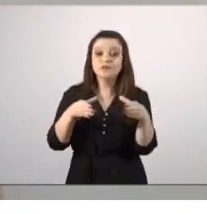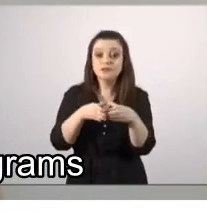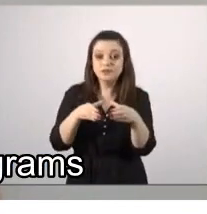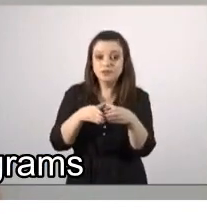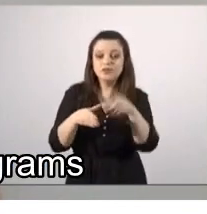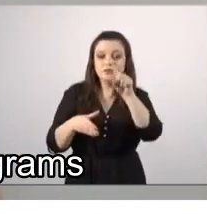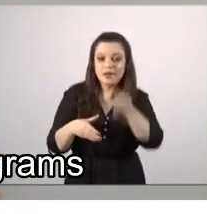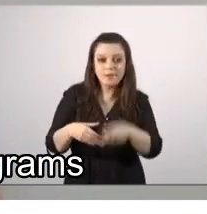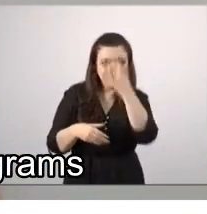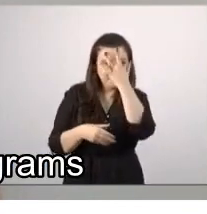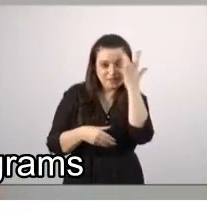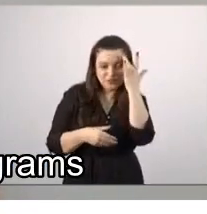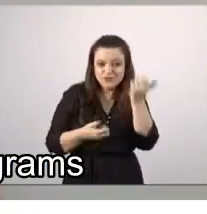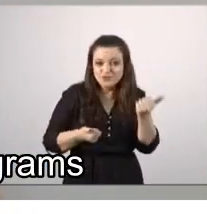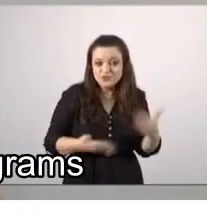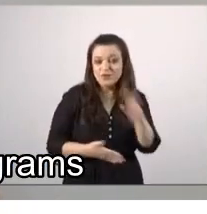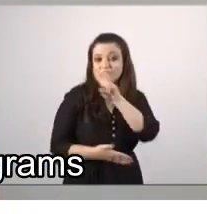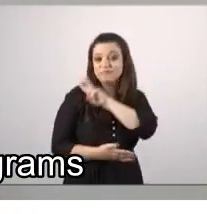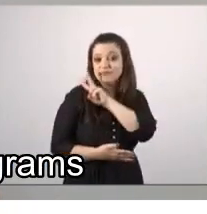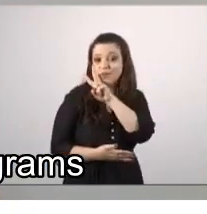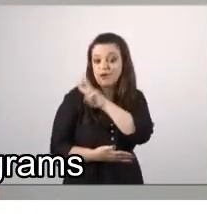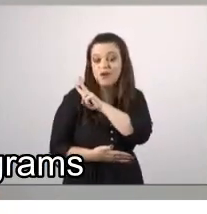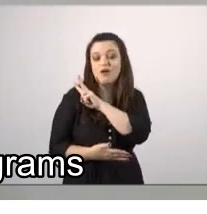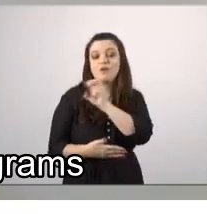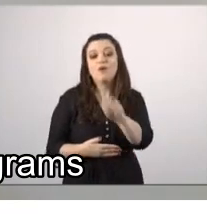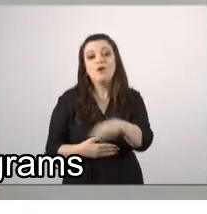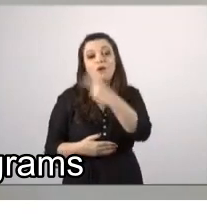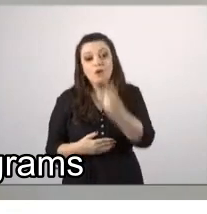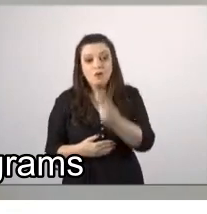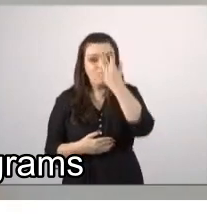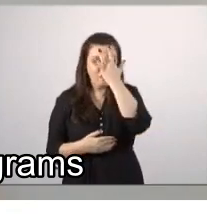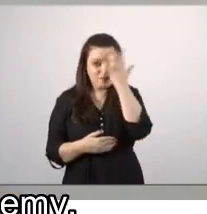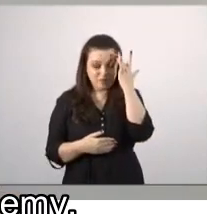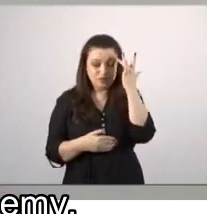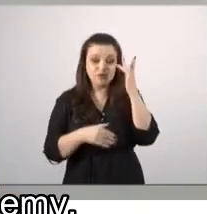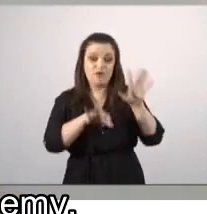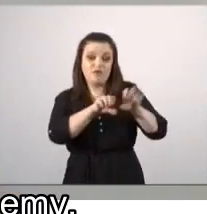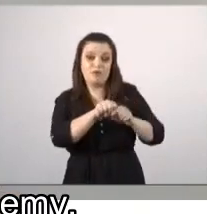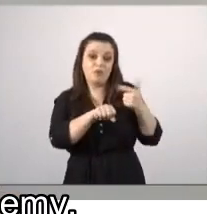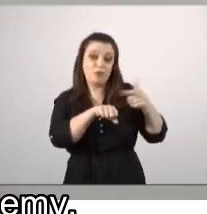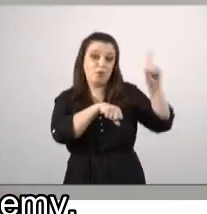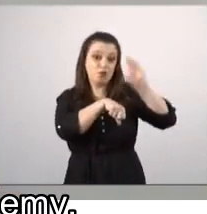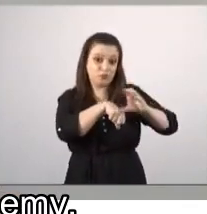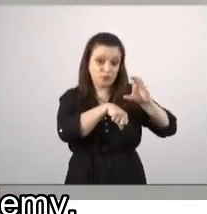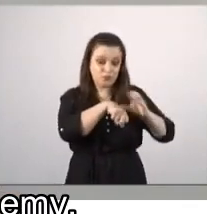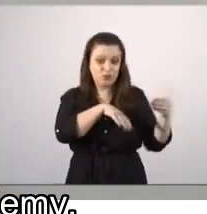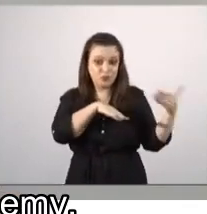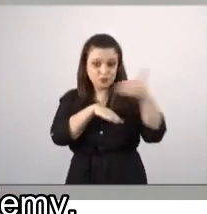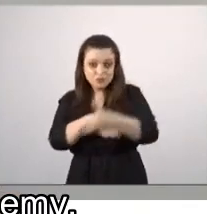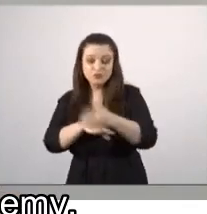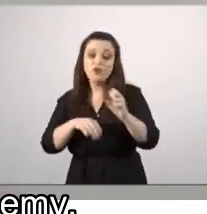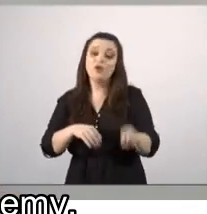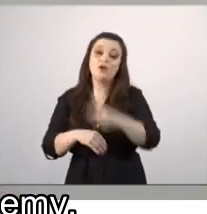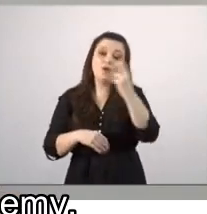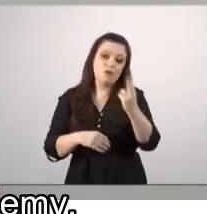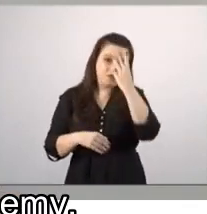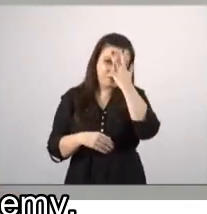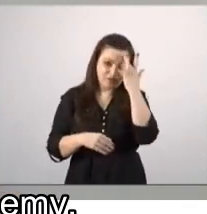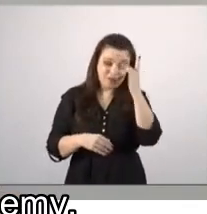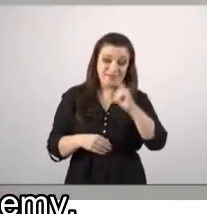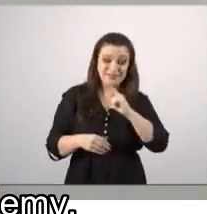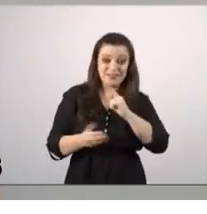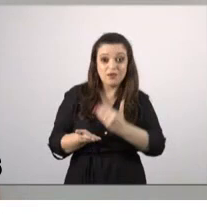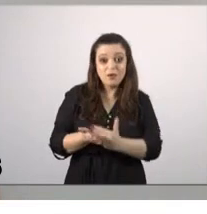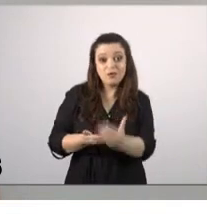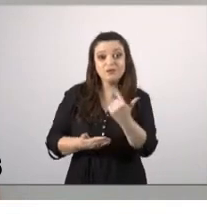médio, pessoas que vieram de um outro curso ou que já eram formadas, demonstra o quão vasto e plural é o ambiente do American